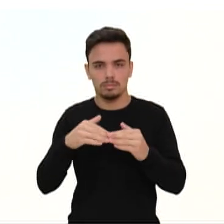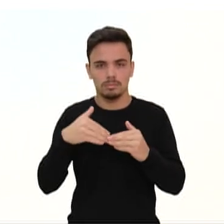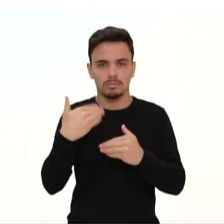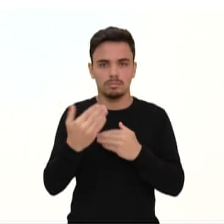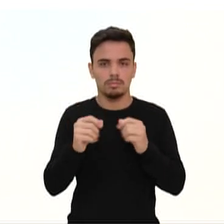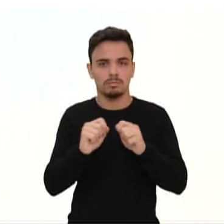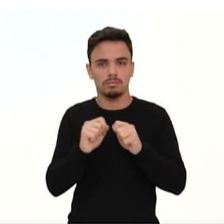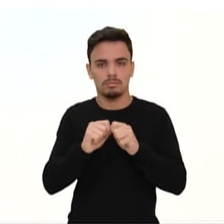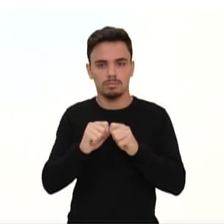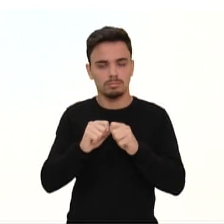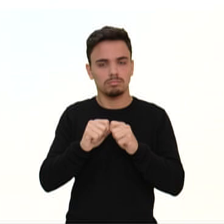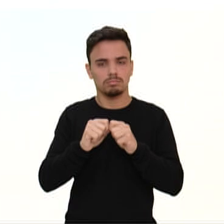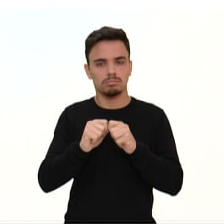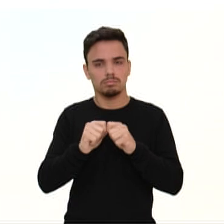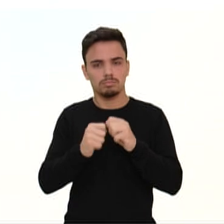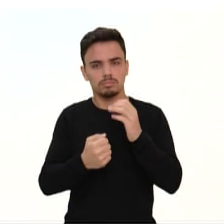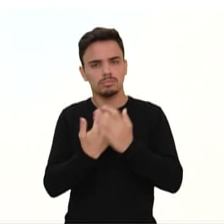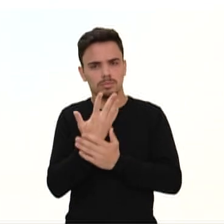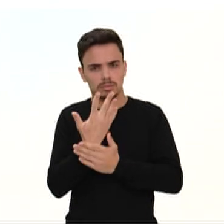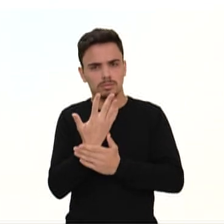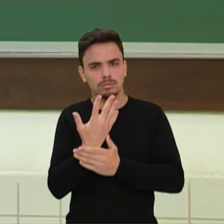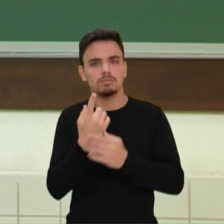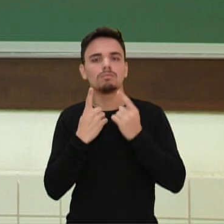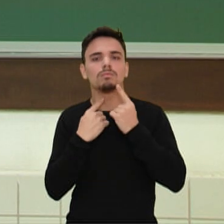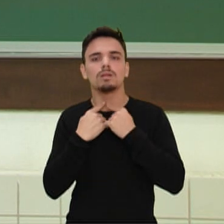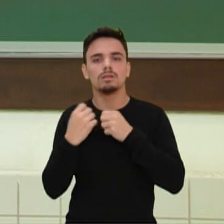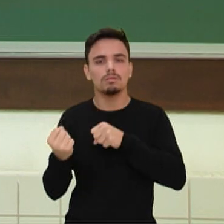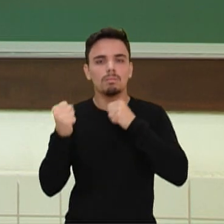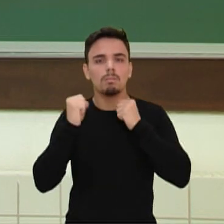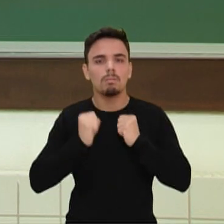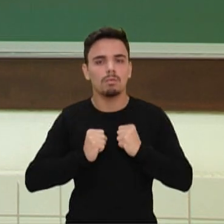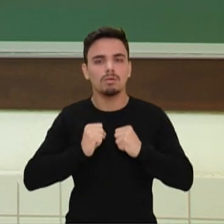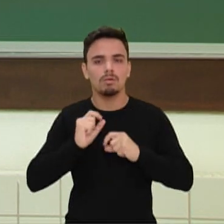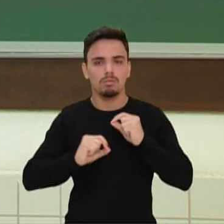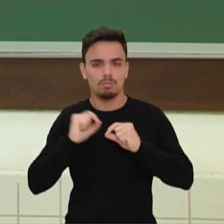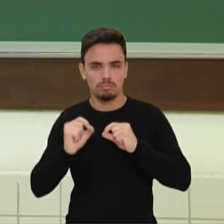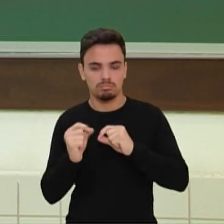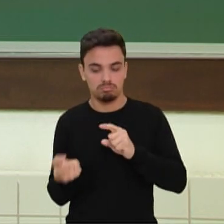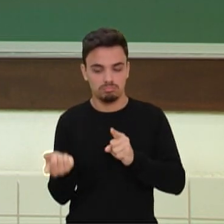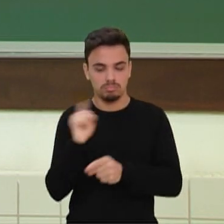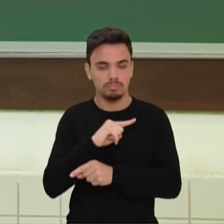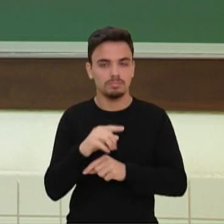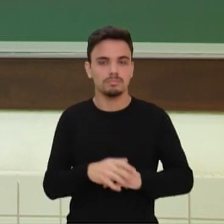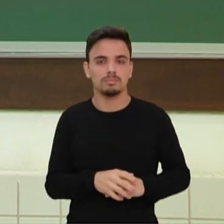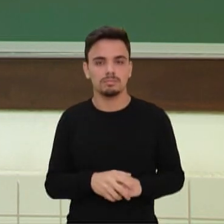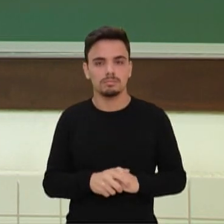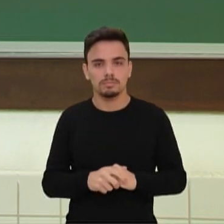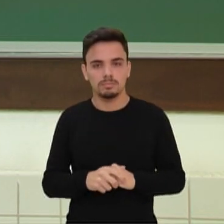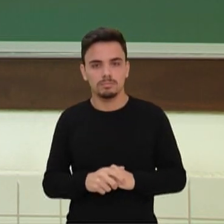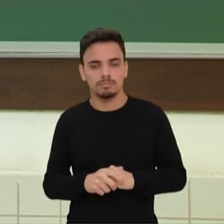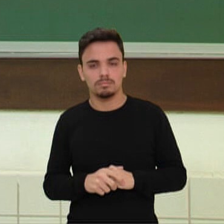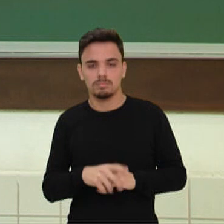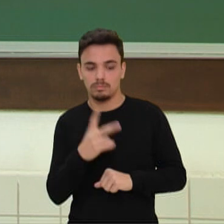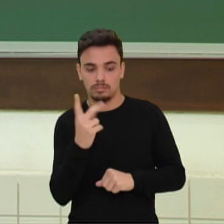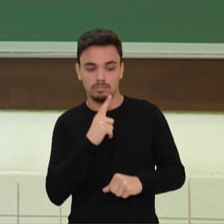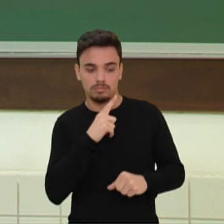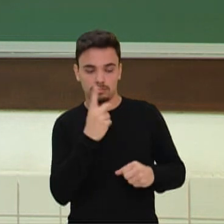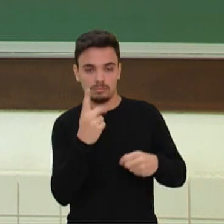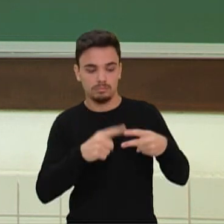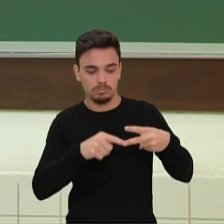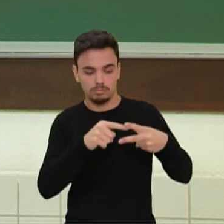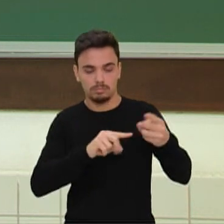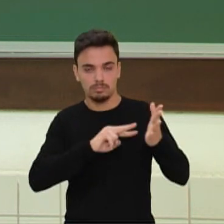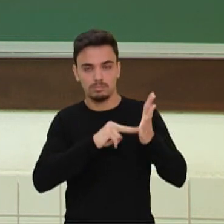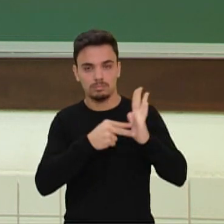formam vontades de poder opostas. Então, a vontade de poder ela é tomada em dois sentidos. O